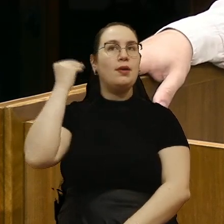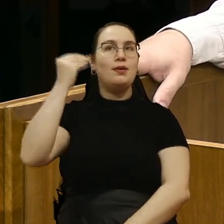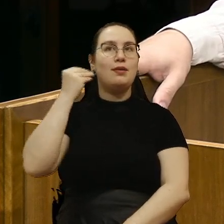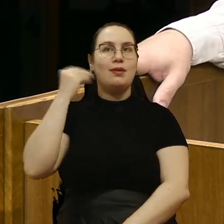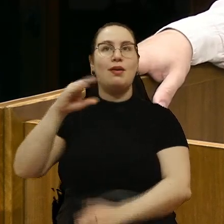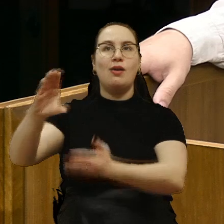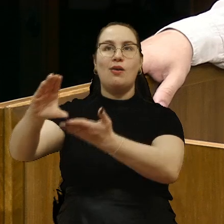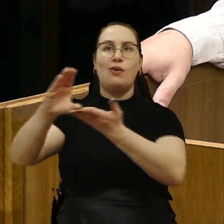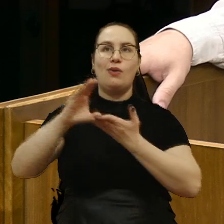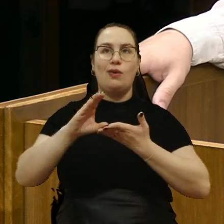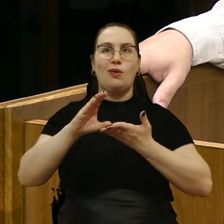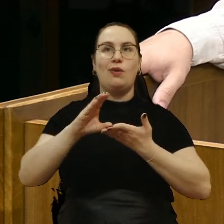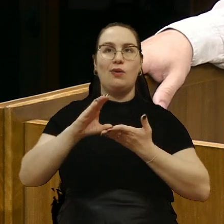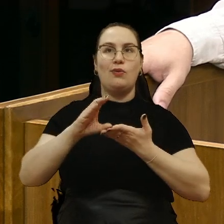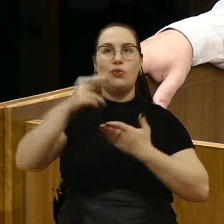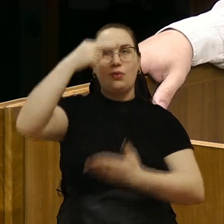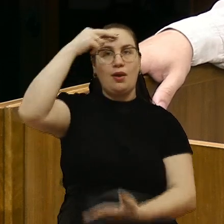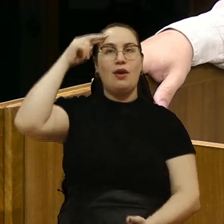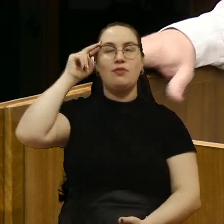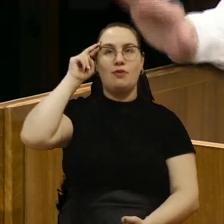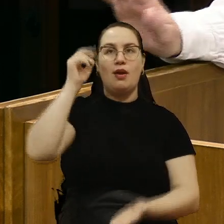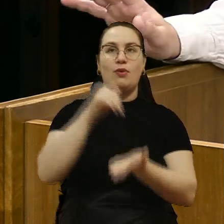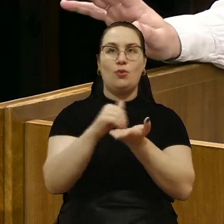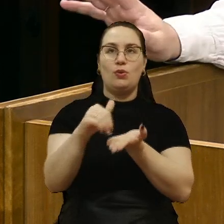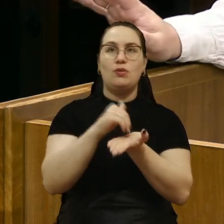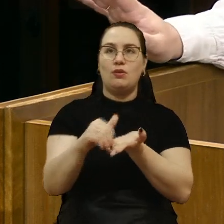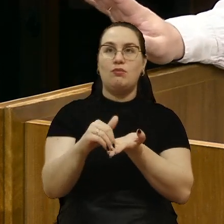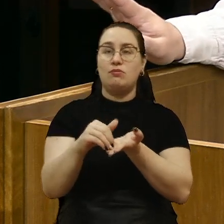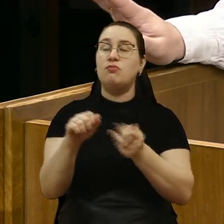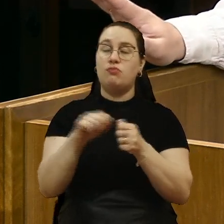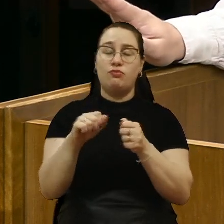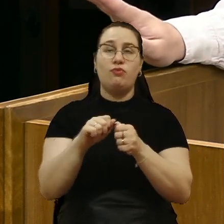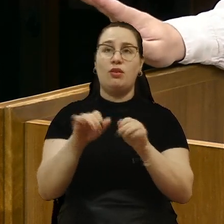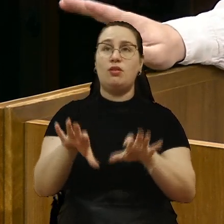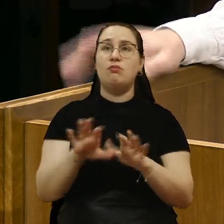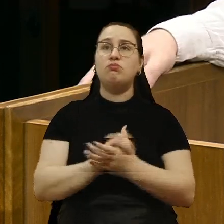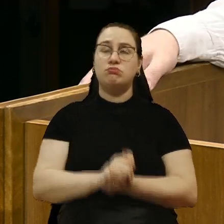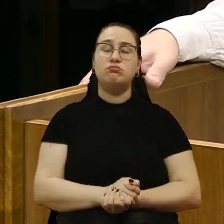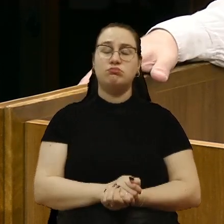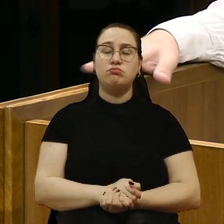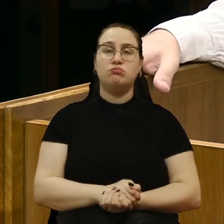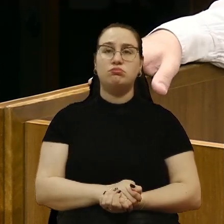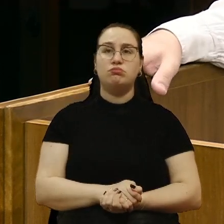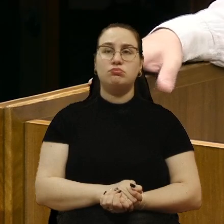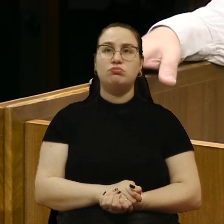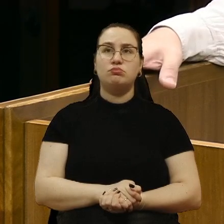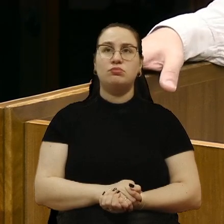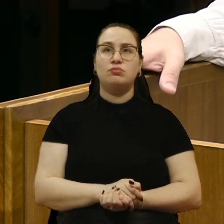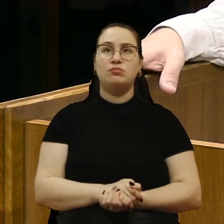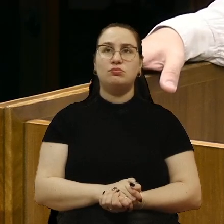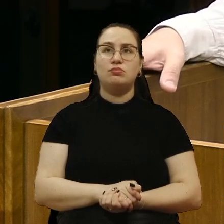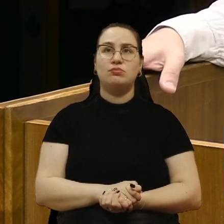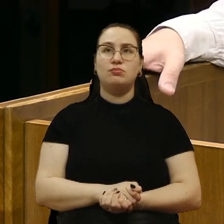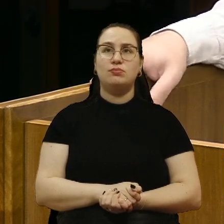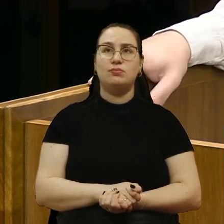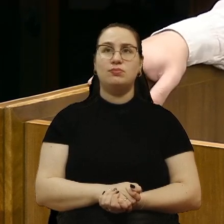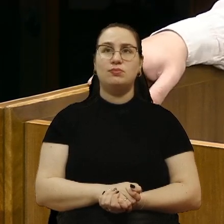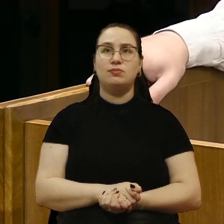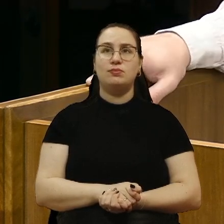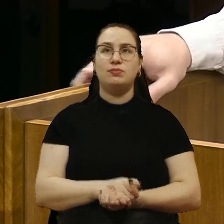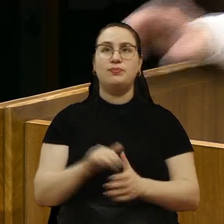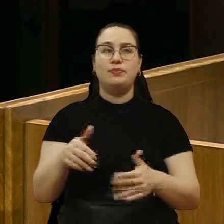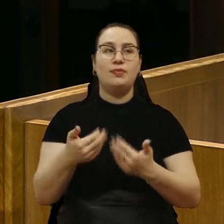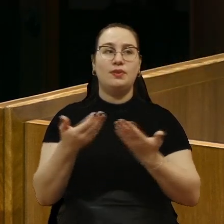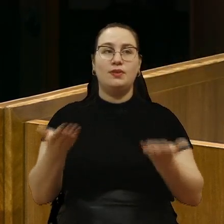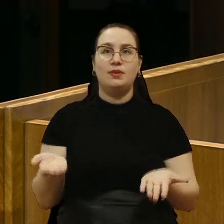do vereador Rafael Bueno na secretaria são executadas. Com certeza.